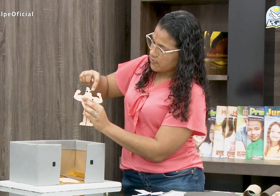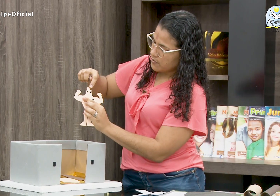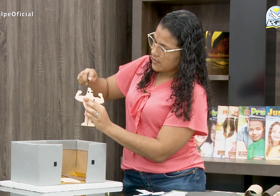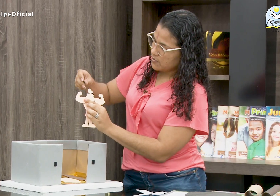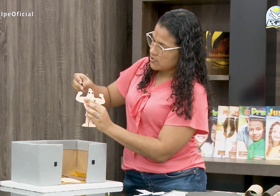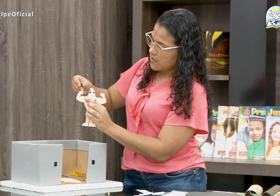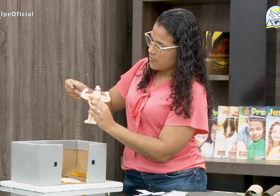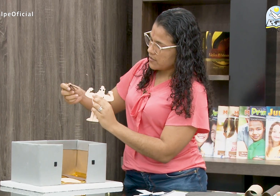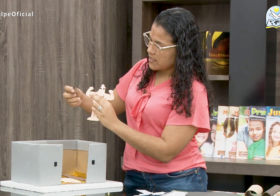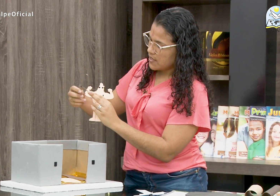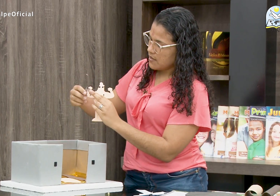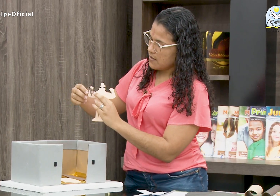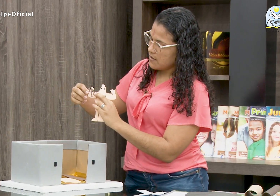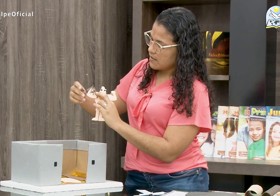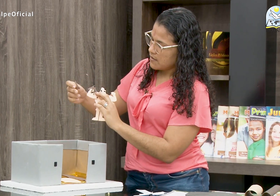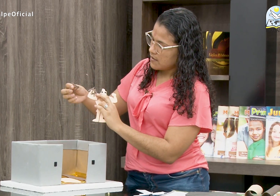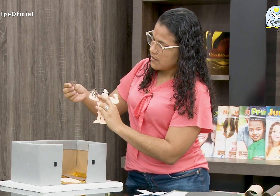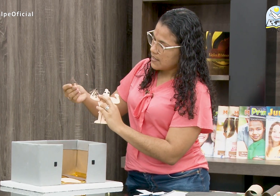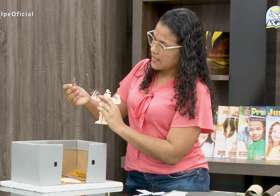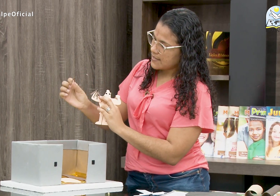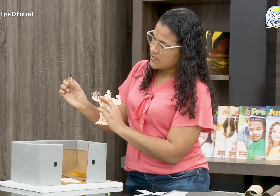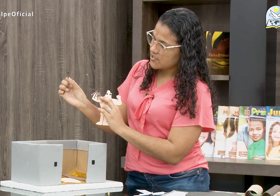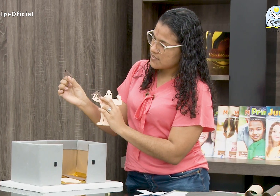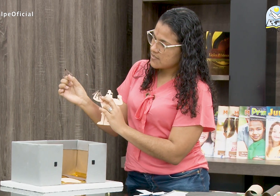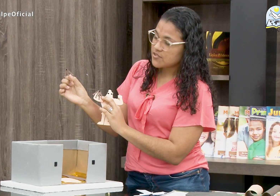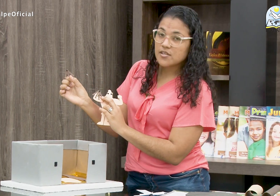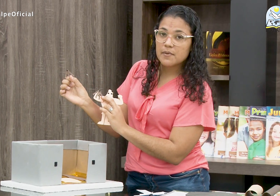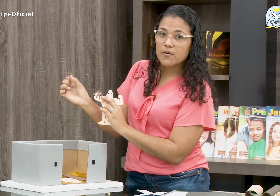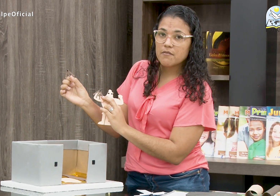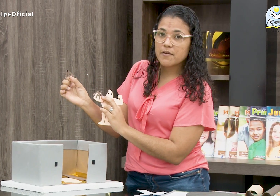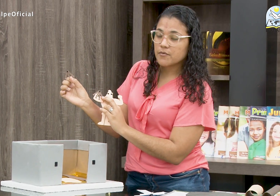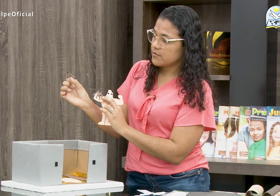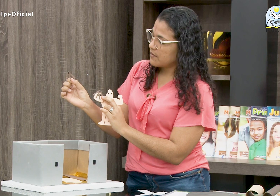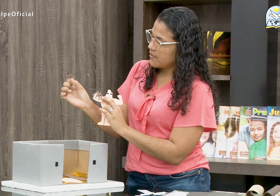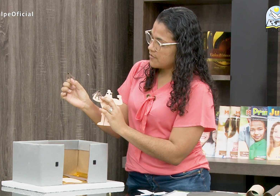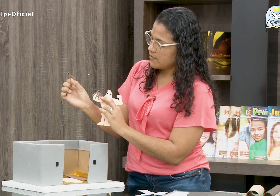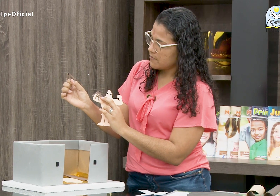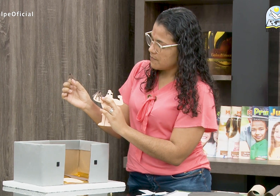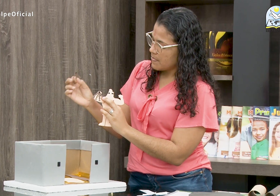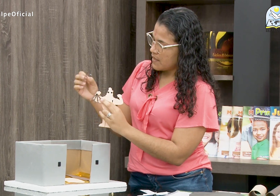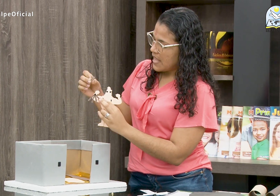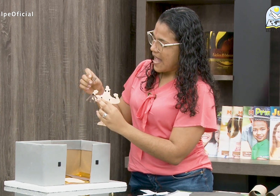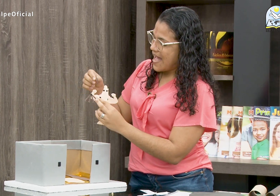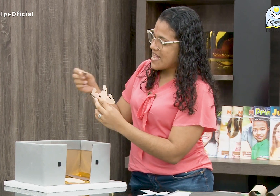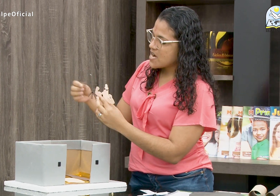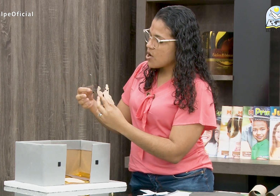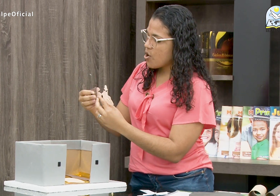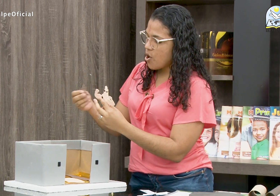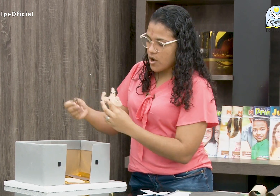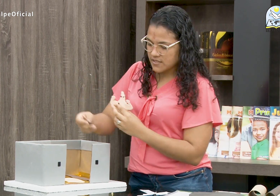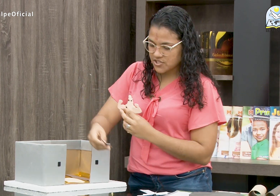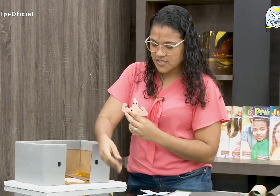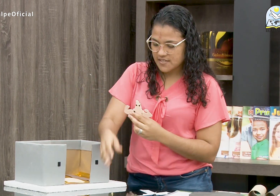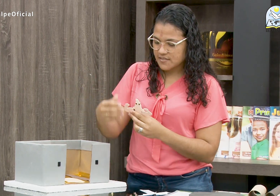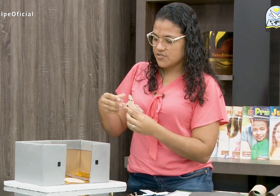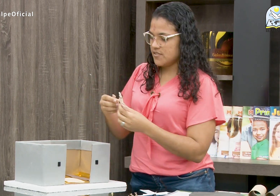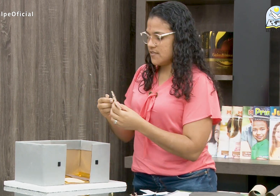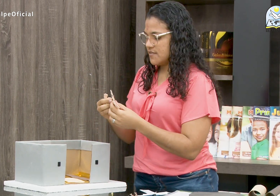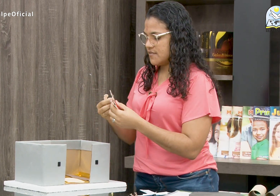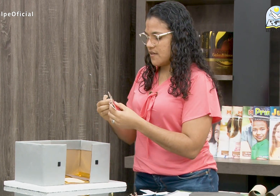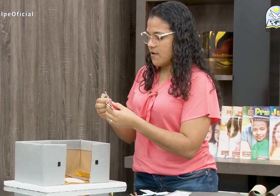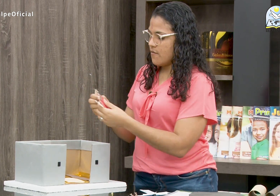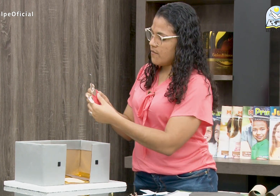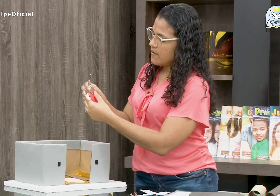ó. Coloquei dois velcro aqui. E aqui tá as trancinhas também com velcro, tá vendo? Arrancou as tranças